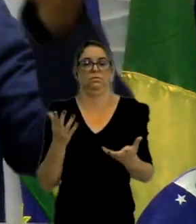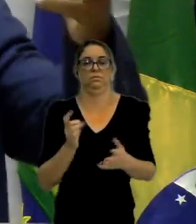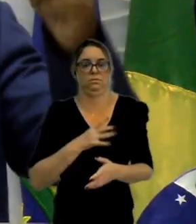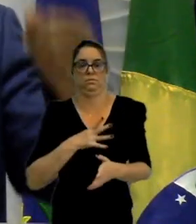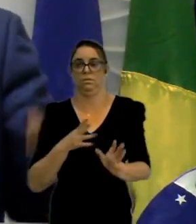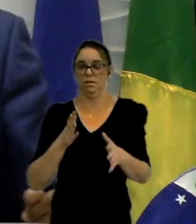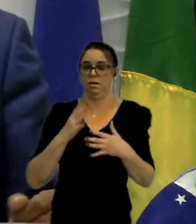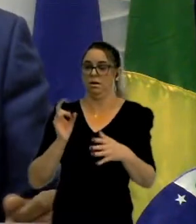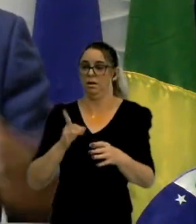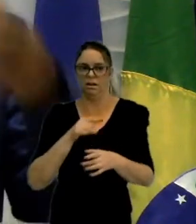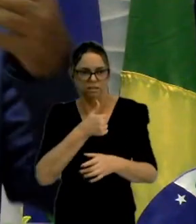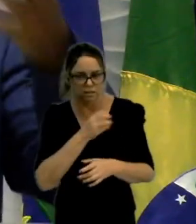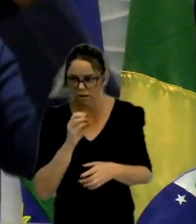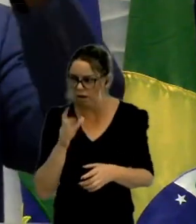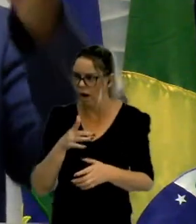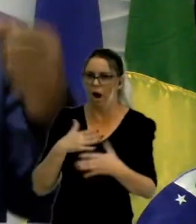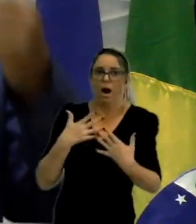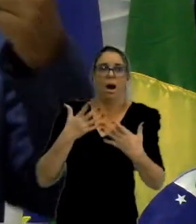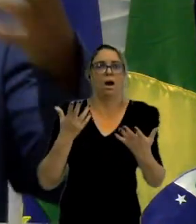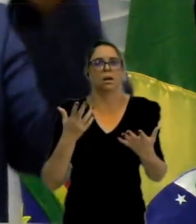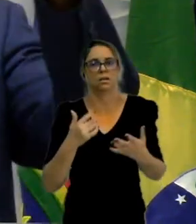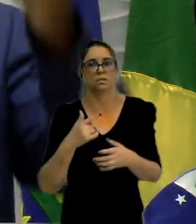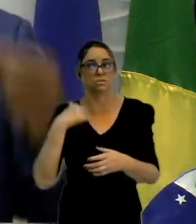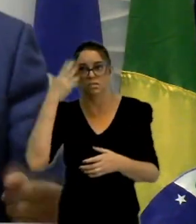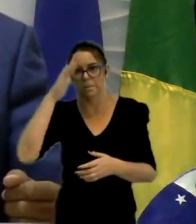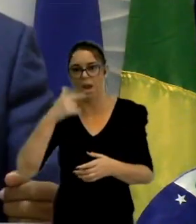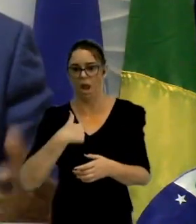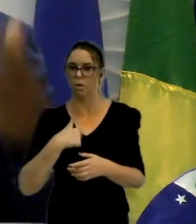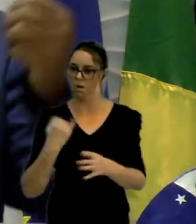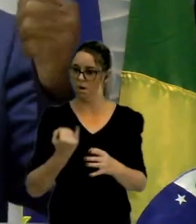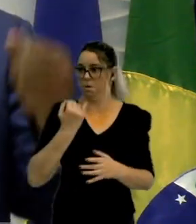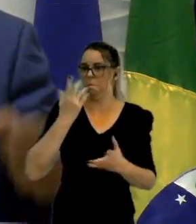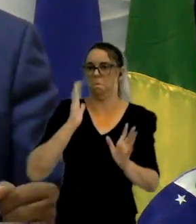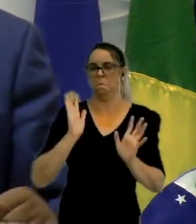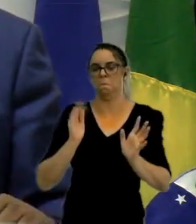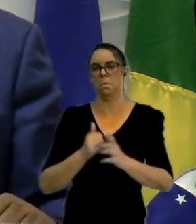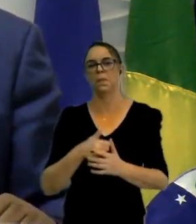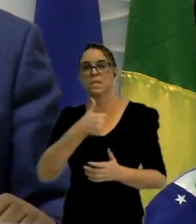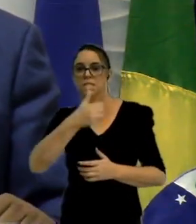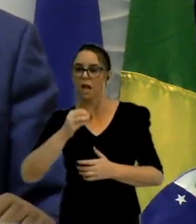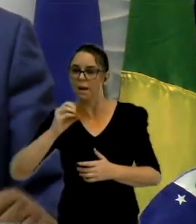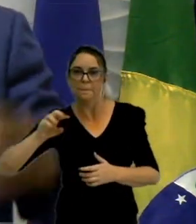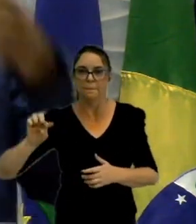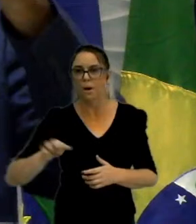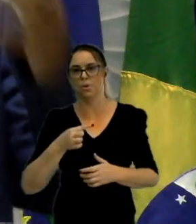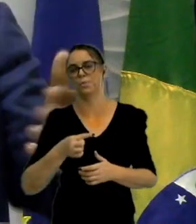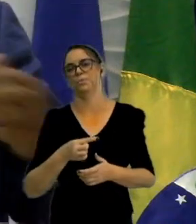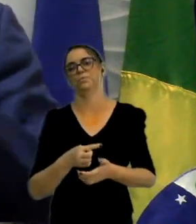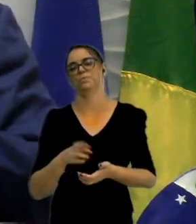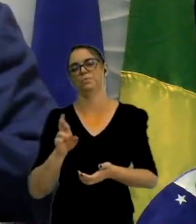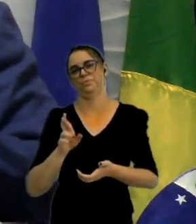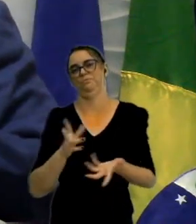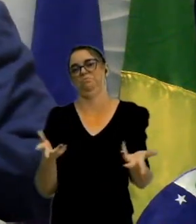Não sabia que valia esse dinheiro, R$100 mil, mas